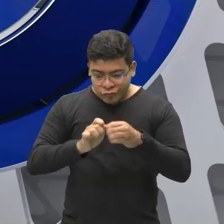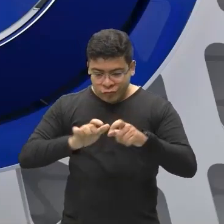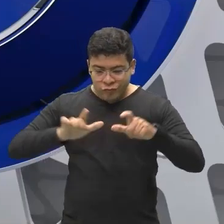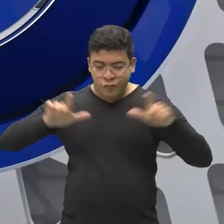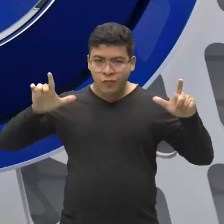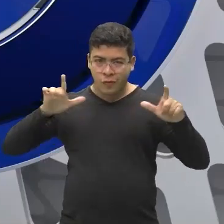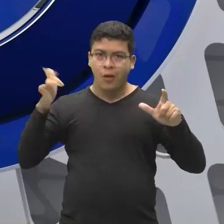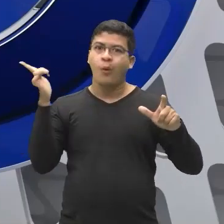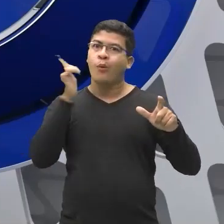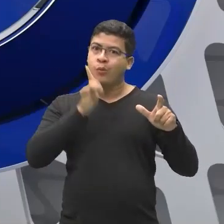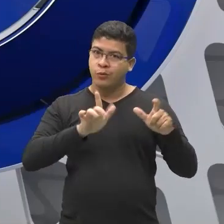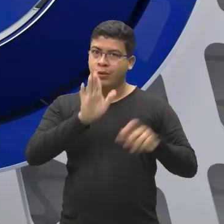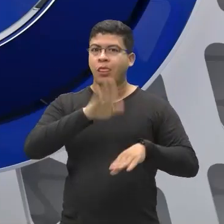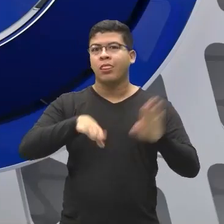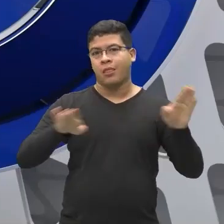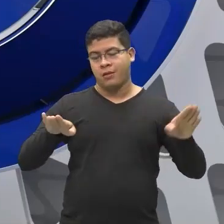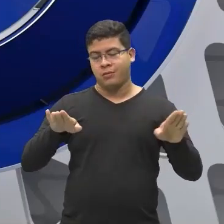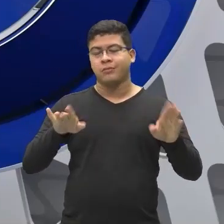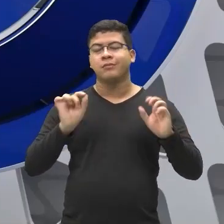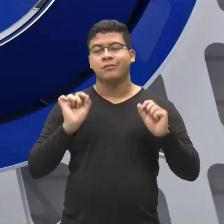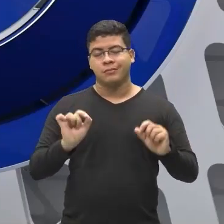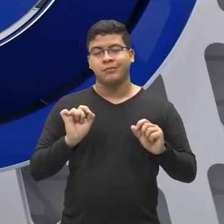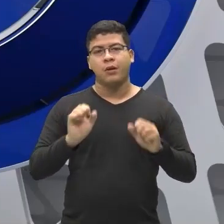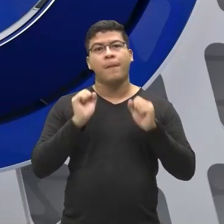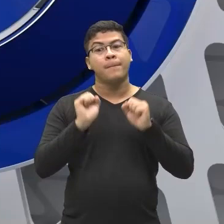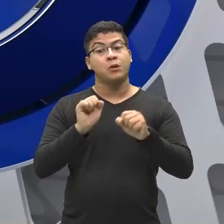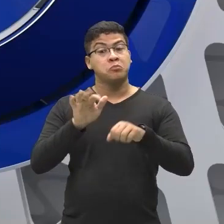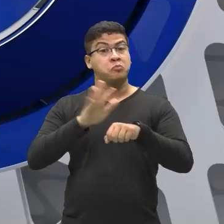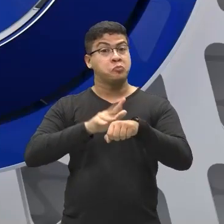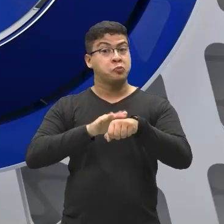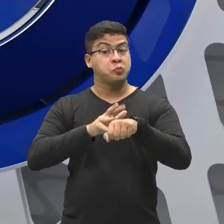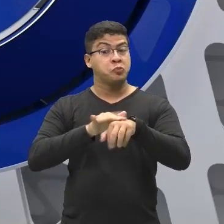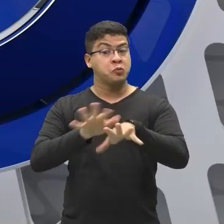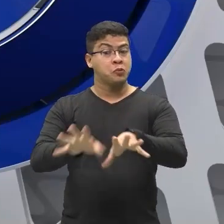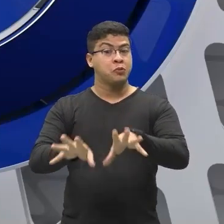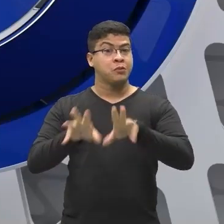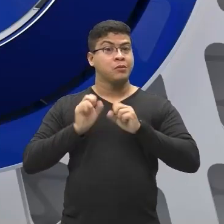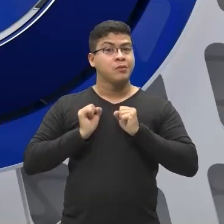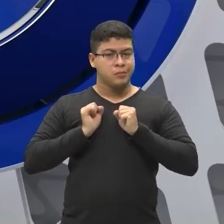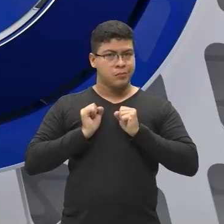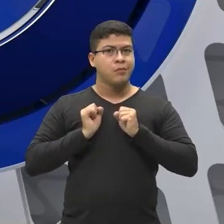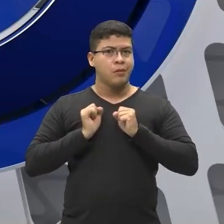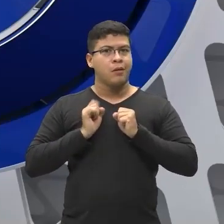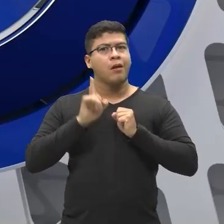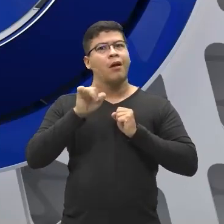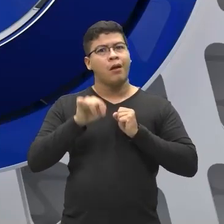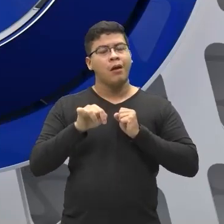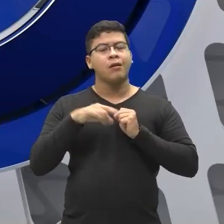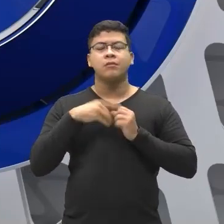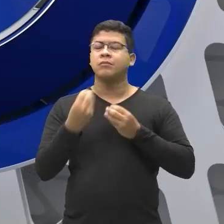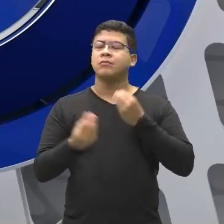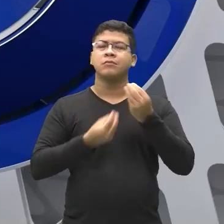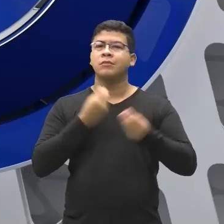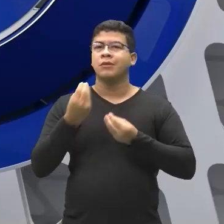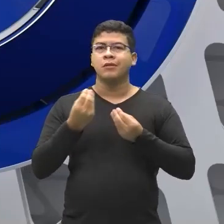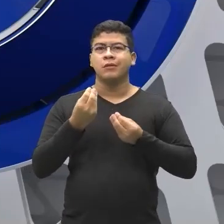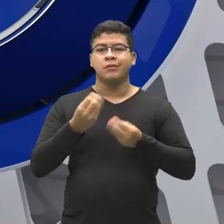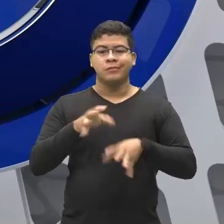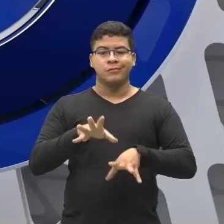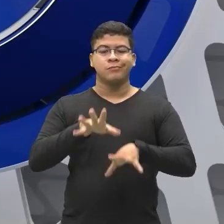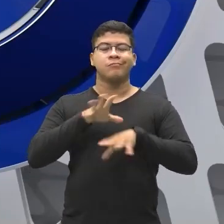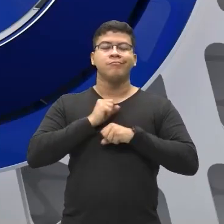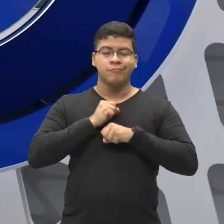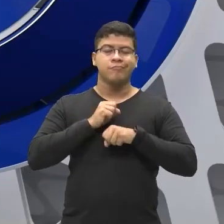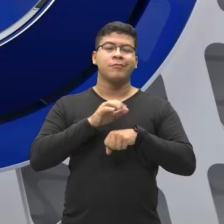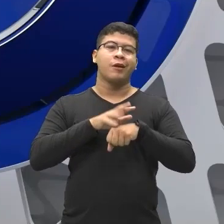fungo ou de vírus, ele pode me causar ali um dano, um dano ao meu organismo, e aí eu vou ficar o quê? Vou ficar